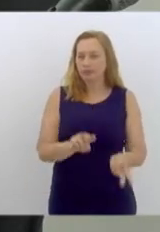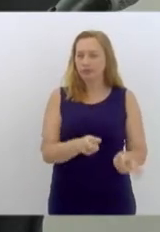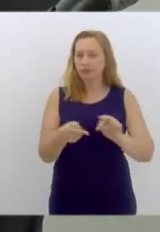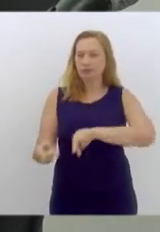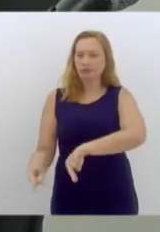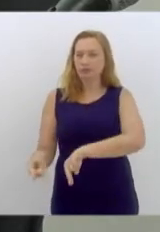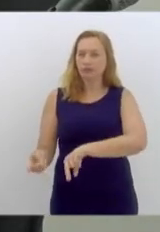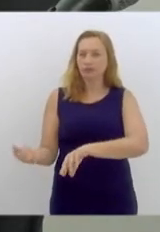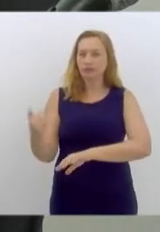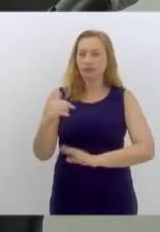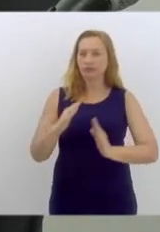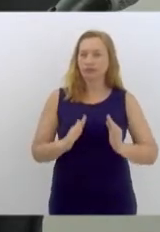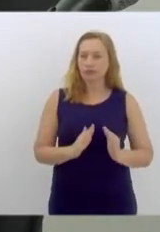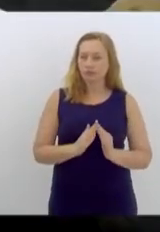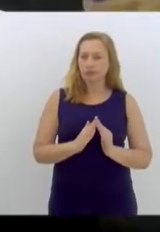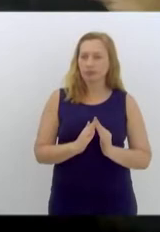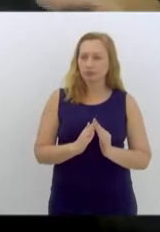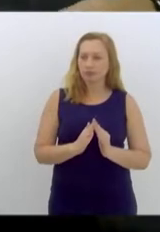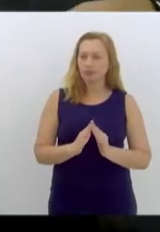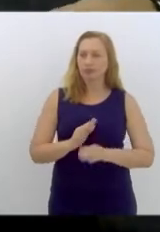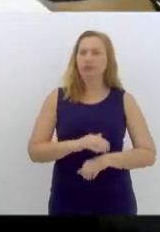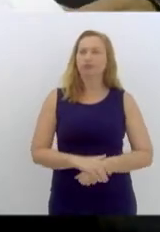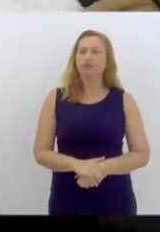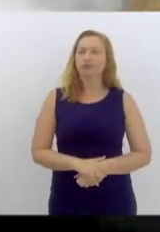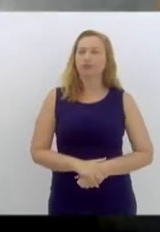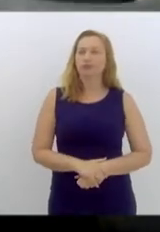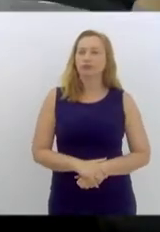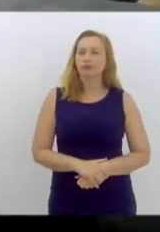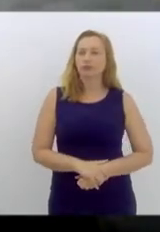aqui ao Parlamento Fluminense.